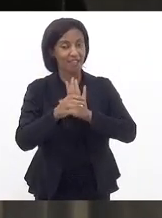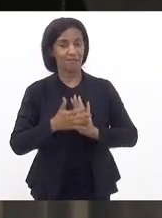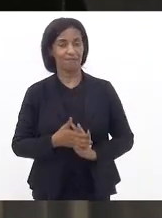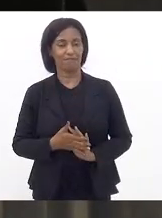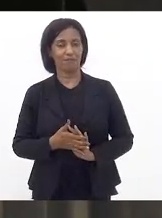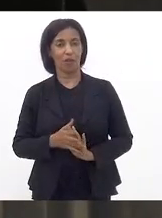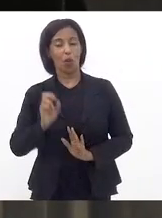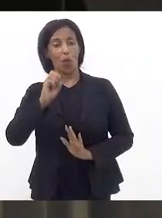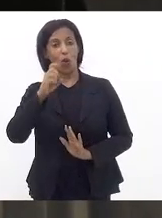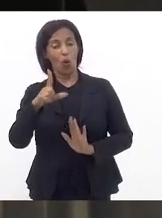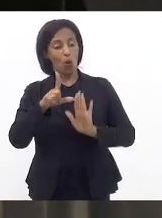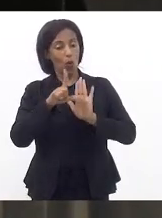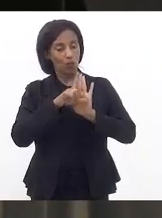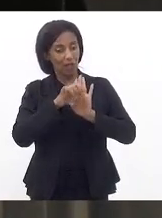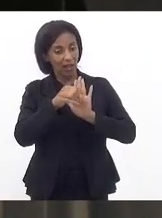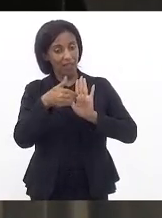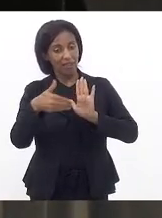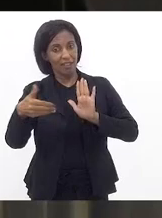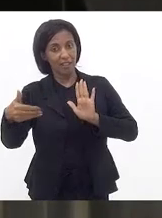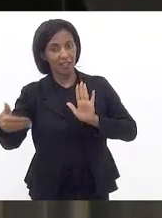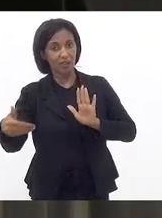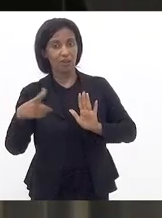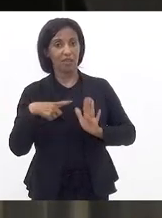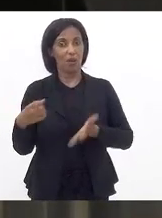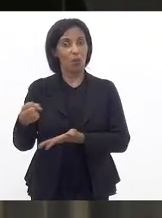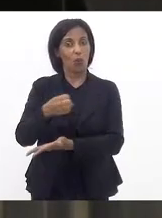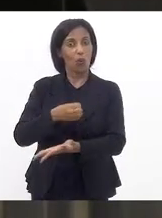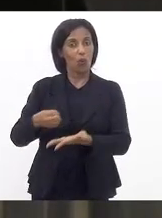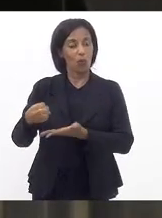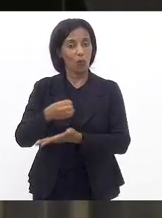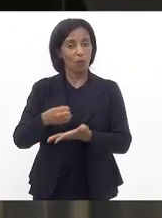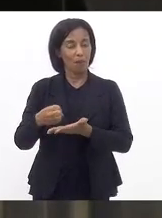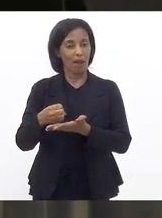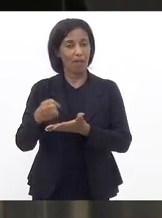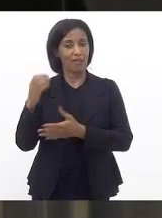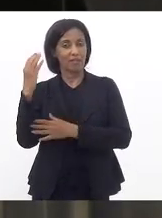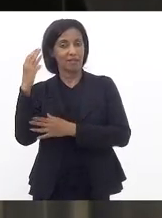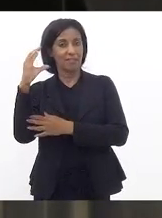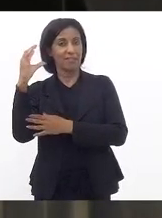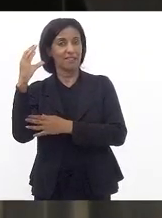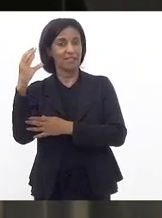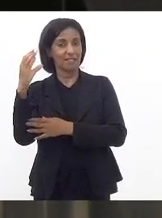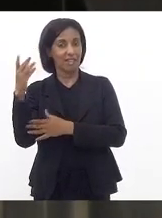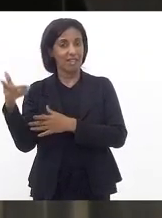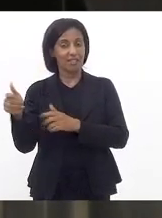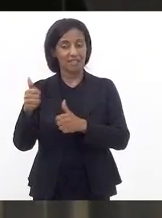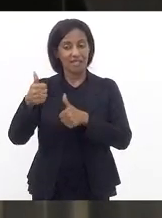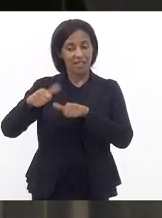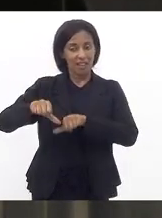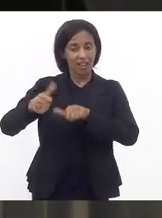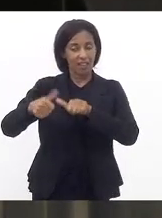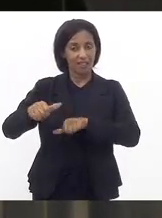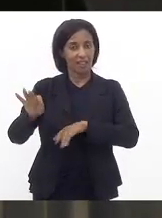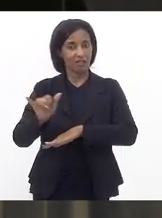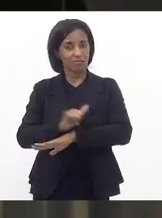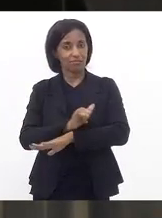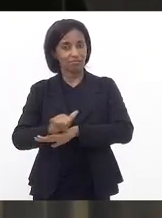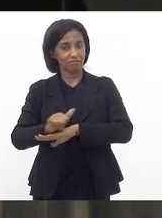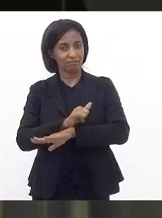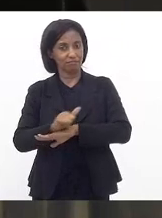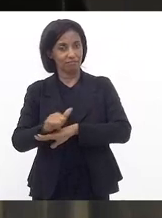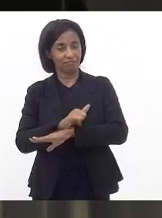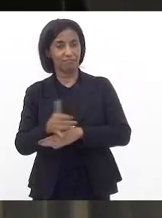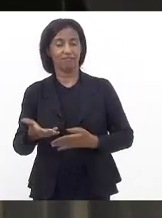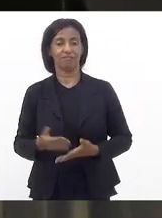ou dela decorrente tem como base em evidências científicas e análises estratégicas